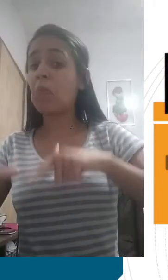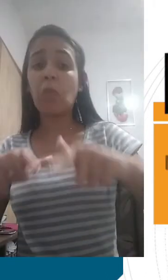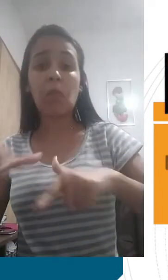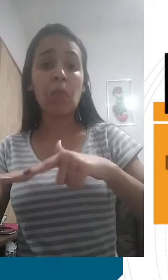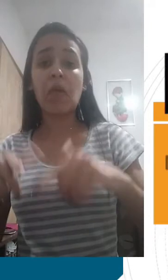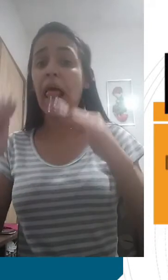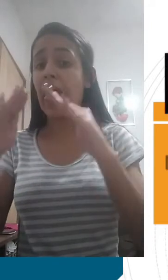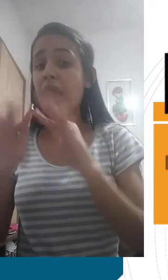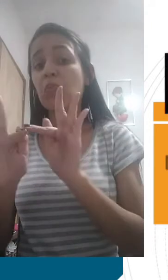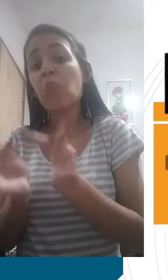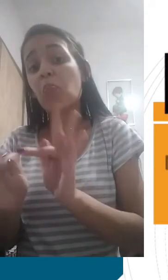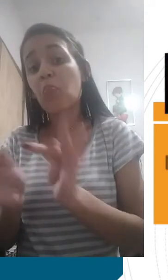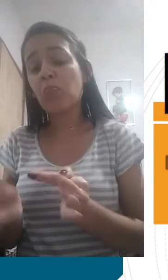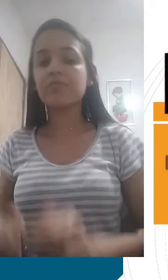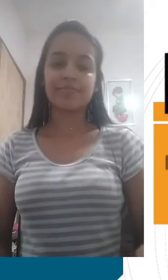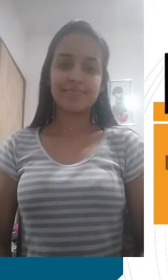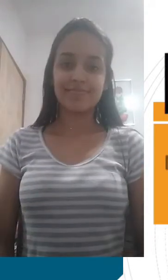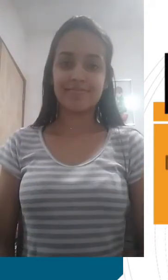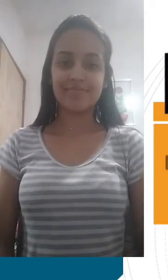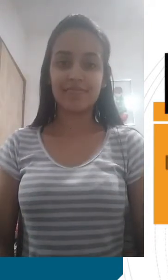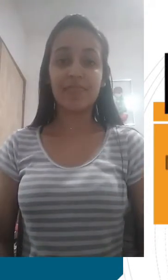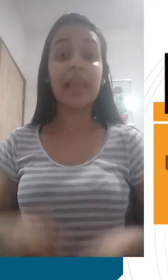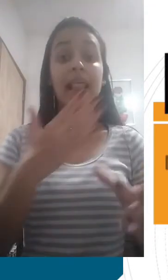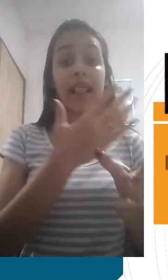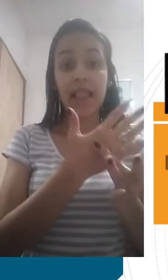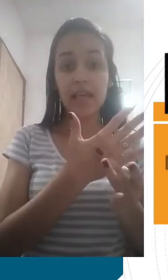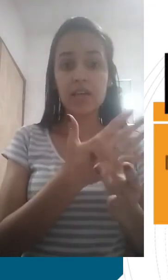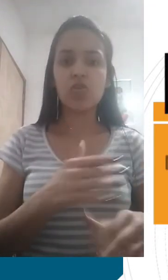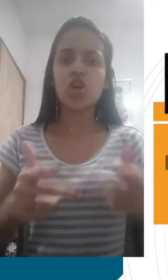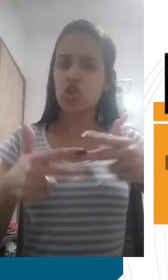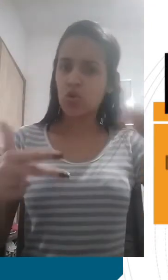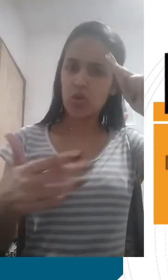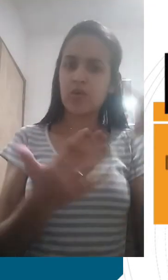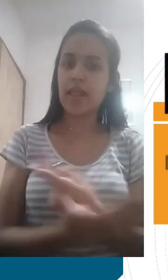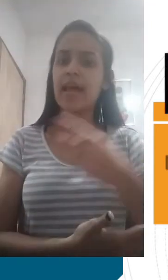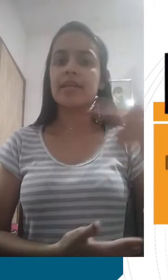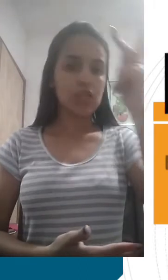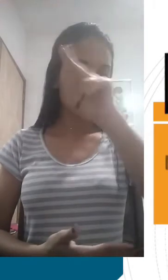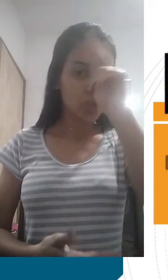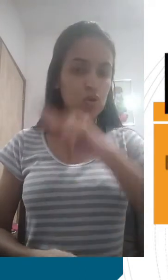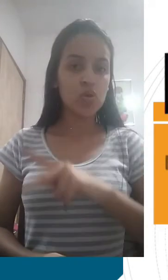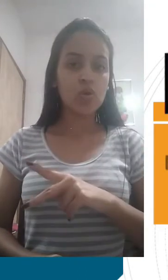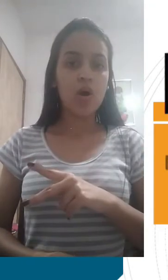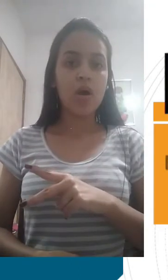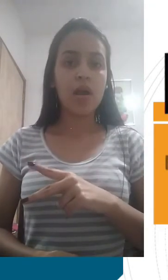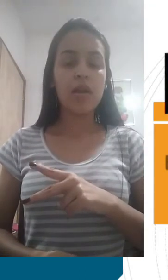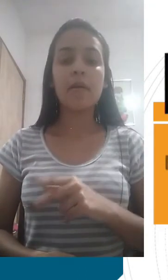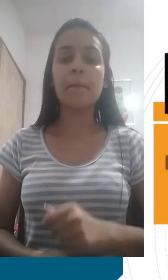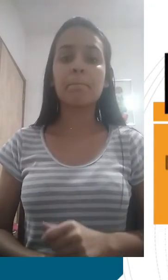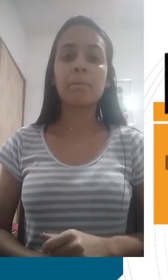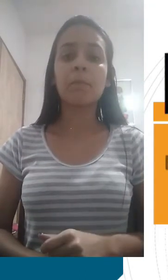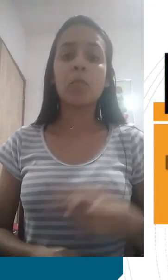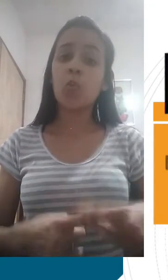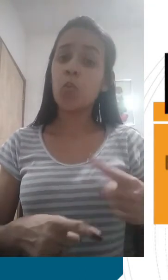cortiços. Realismo, os incidentes do enredo são decorrentes do caráter dos personagens,